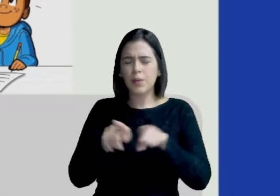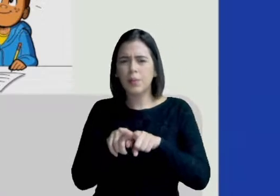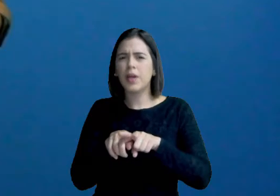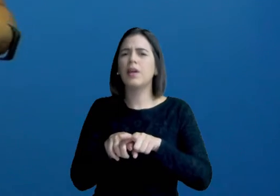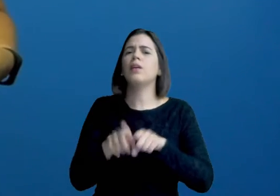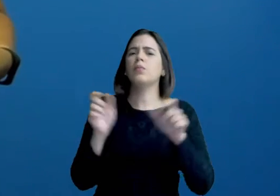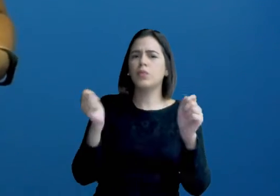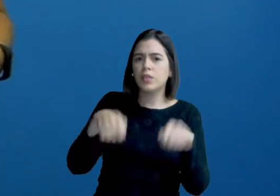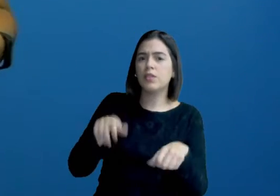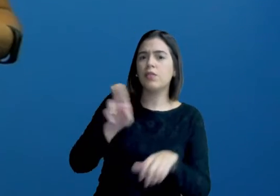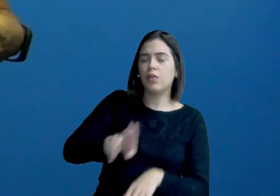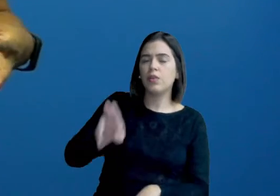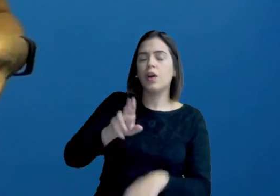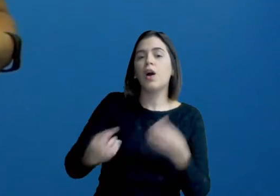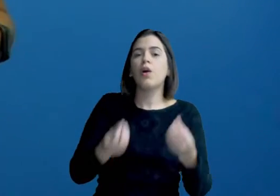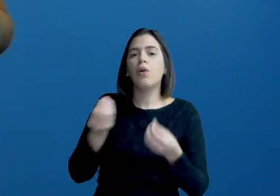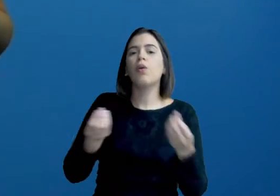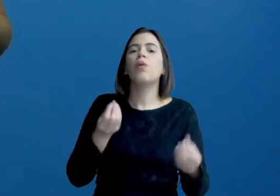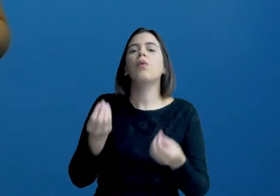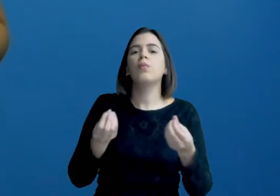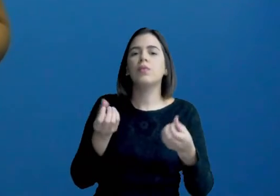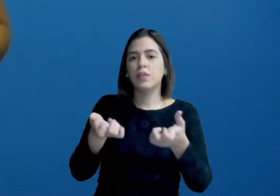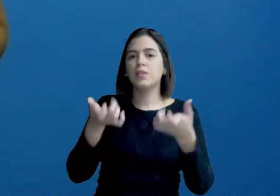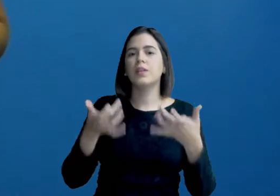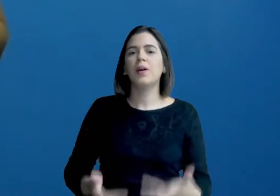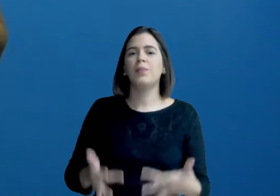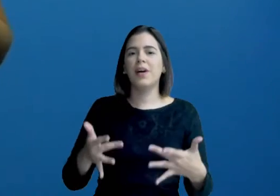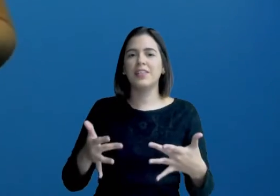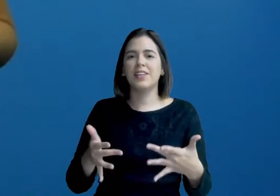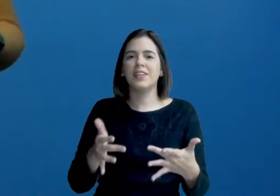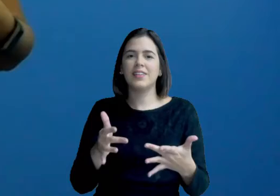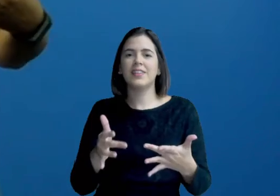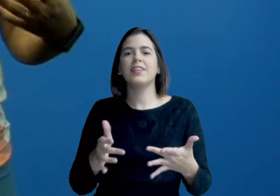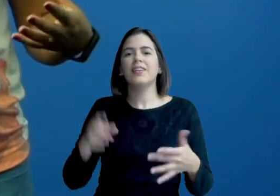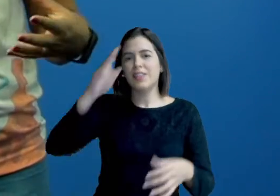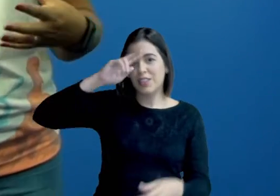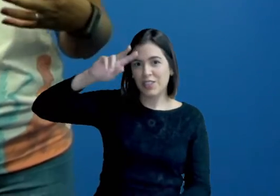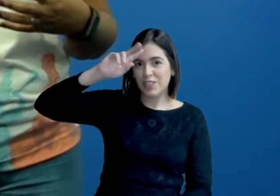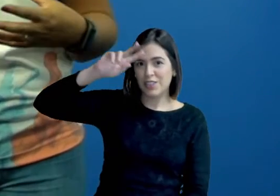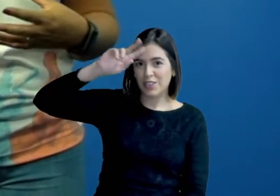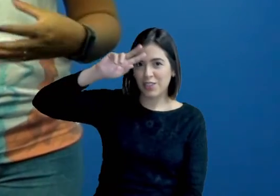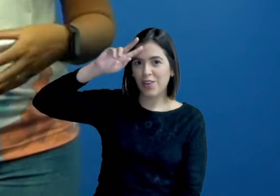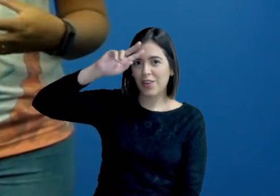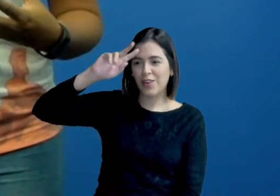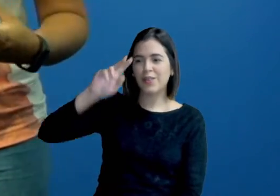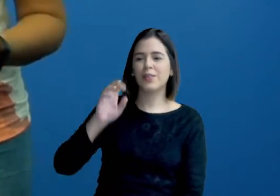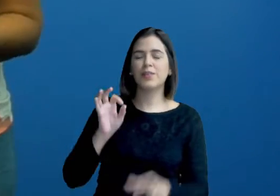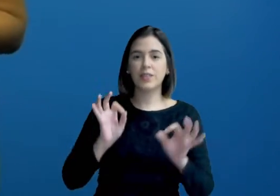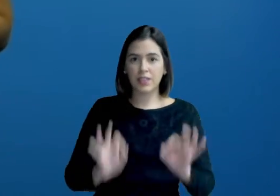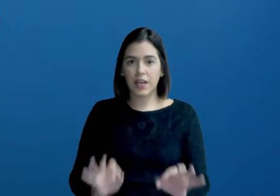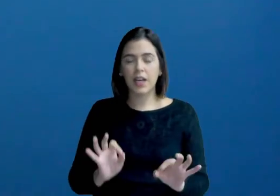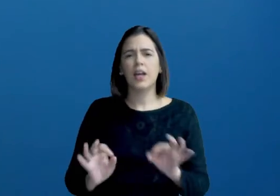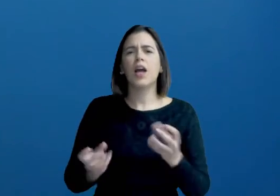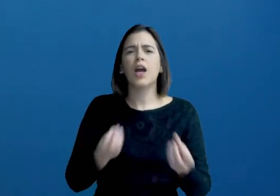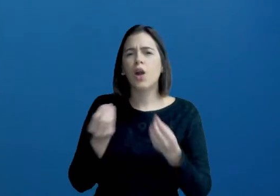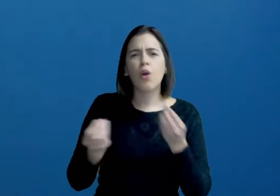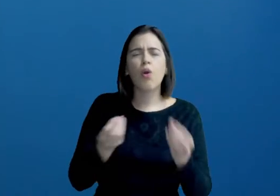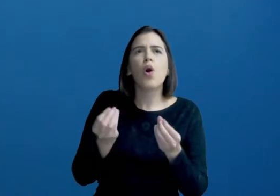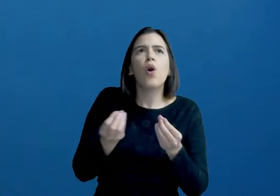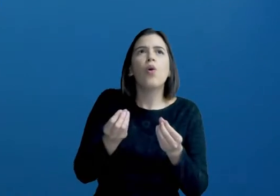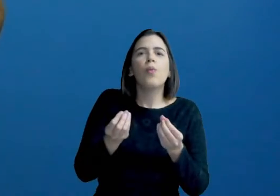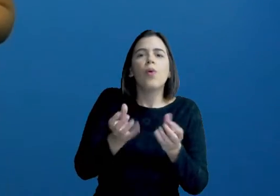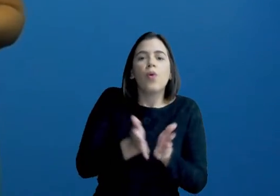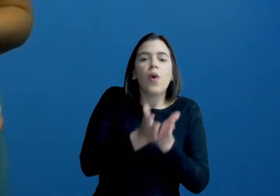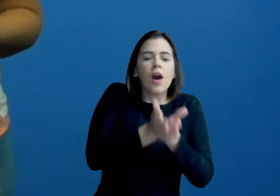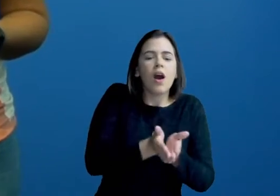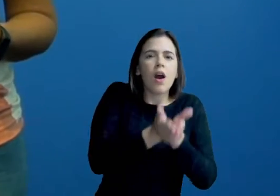é como eu havia dito, a crônica ela surgiu para narrar fatos históricos. Quando os navegadores